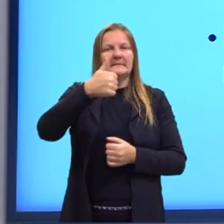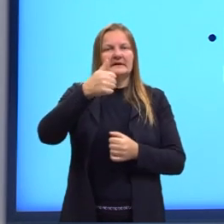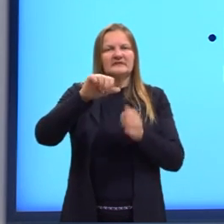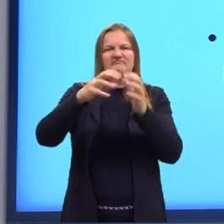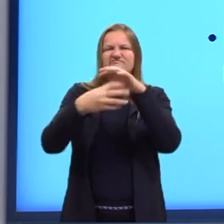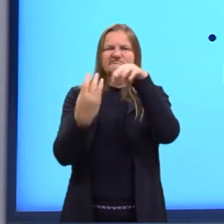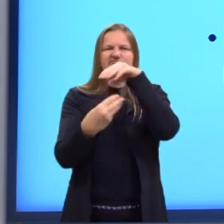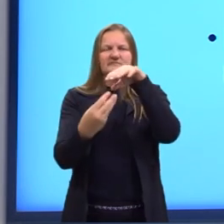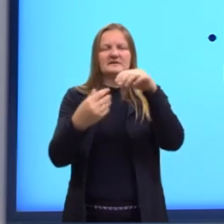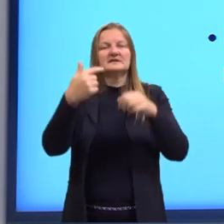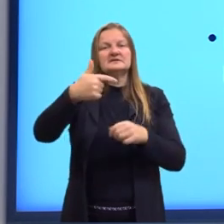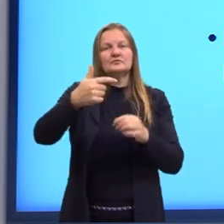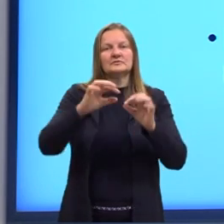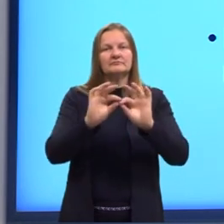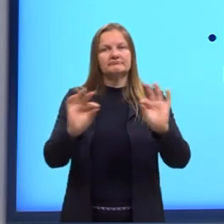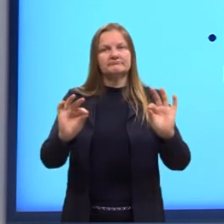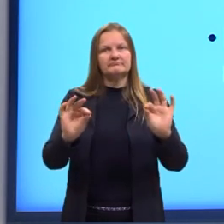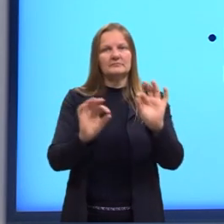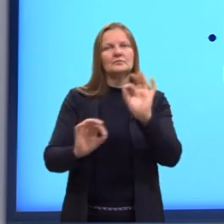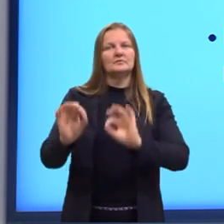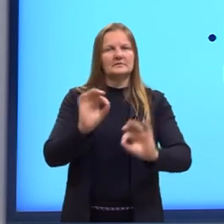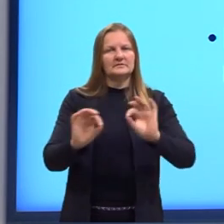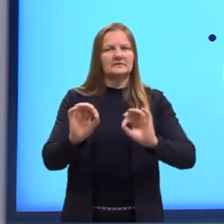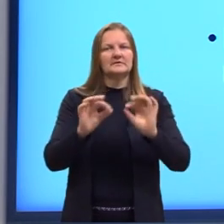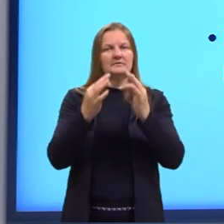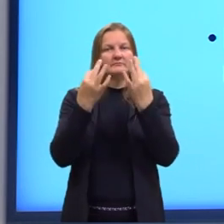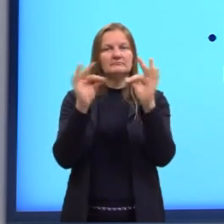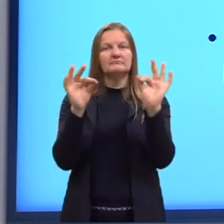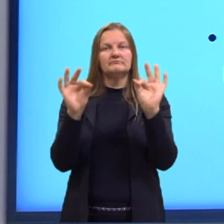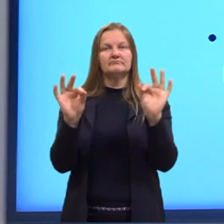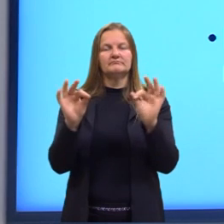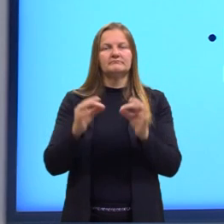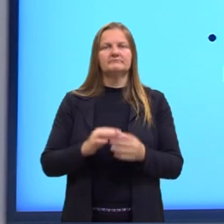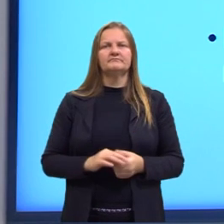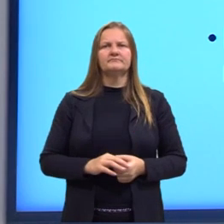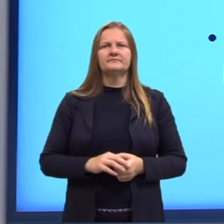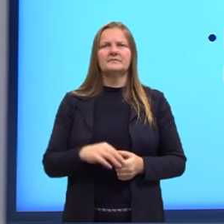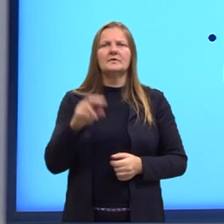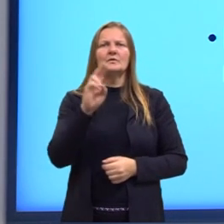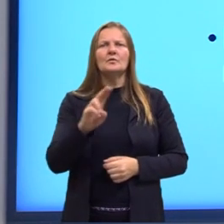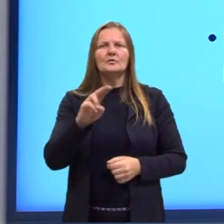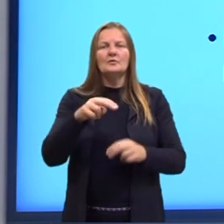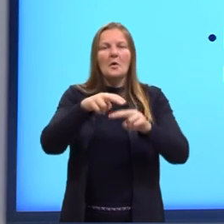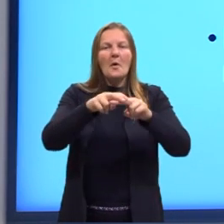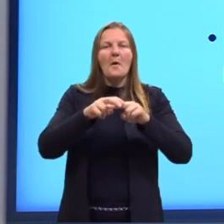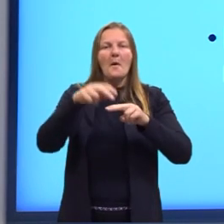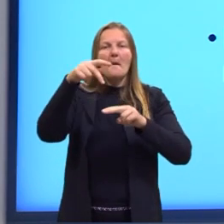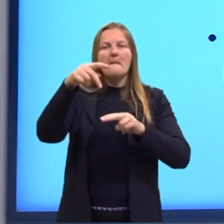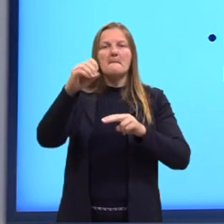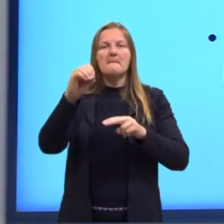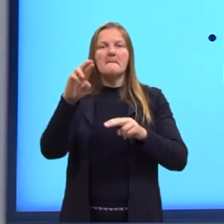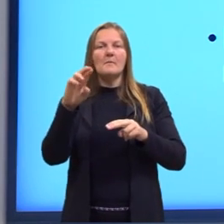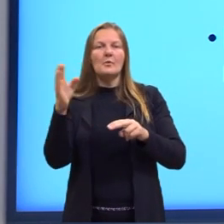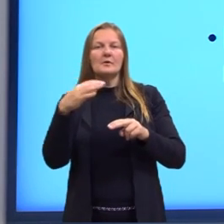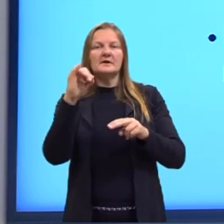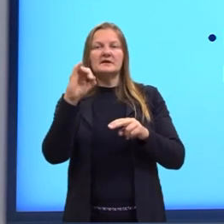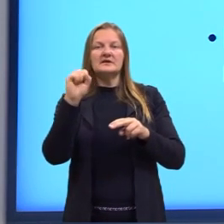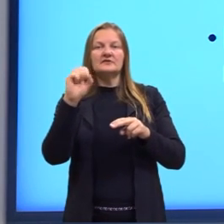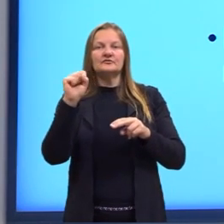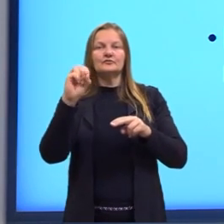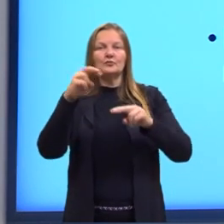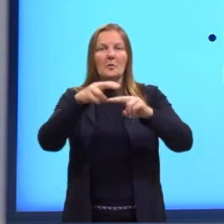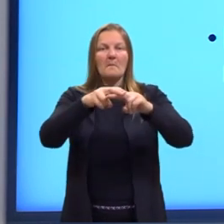além da coerência sintática o uso aí do por isso como um fator de